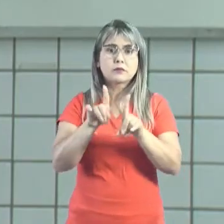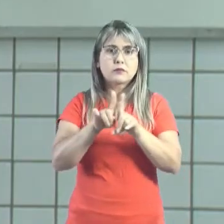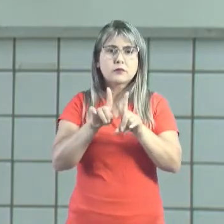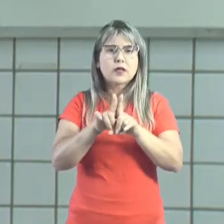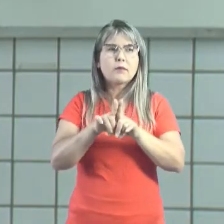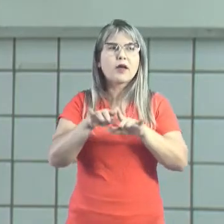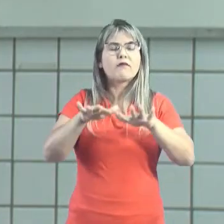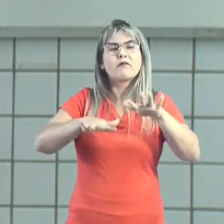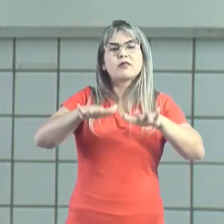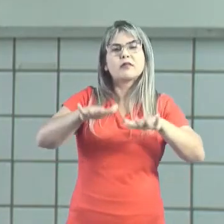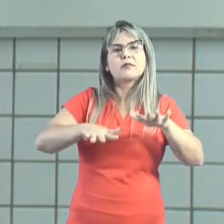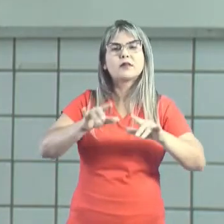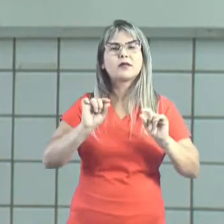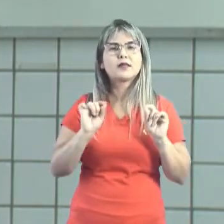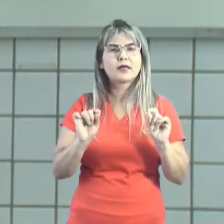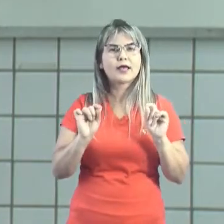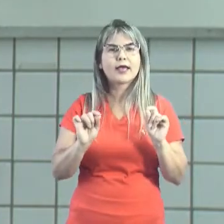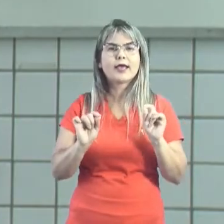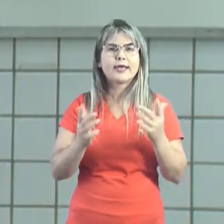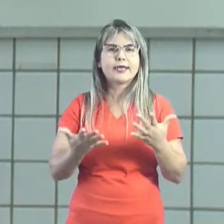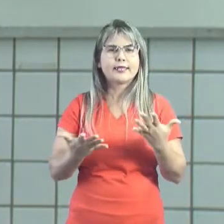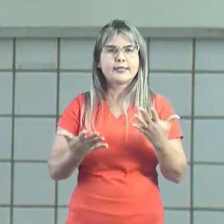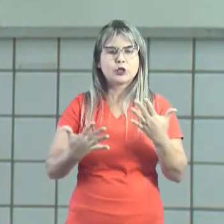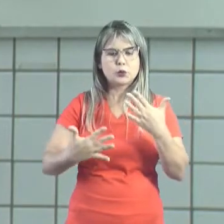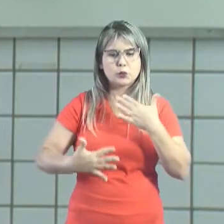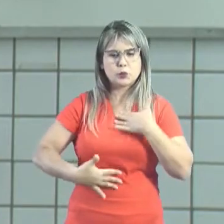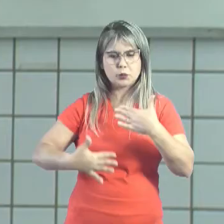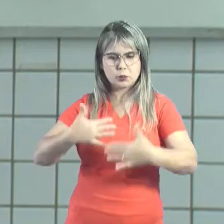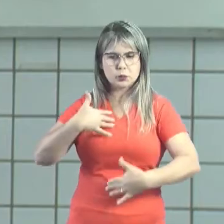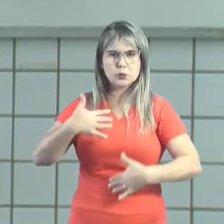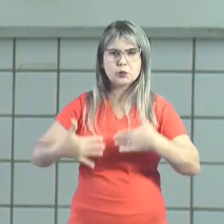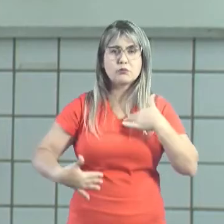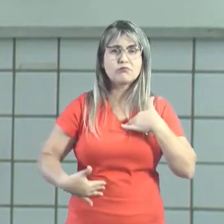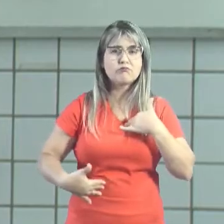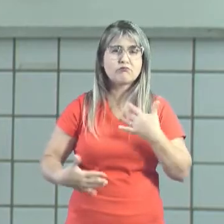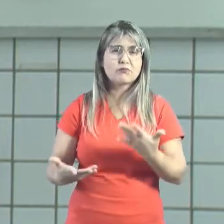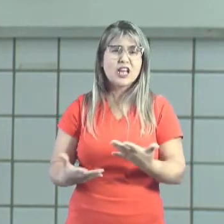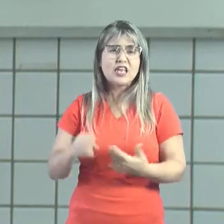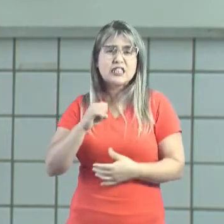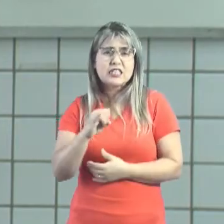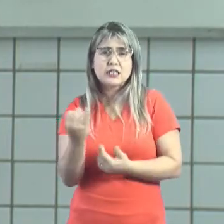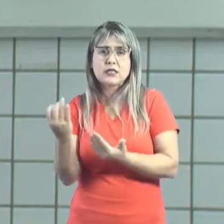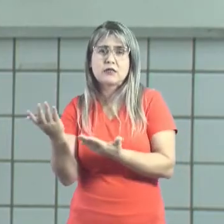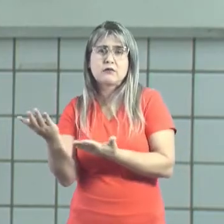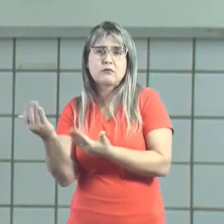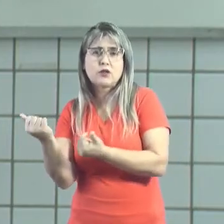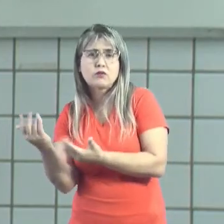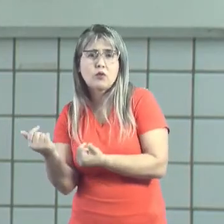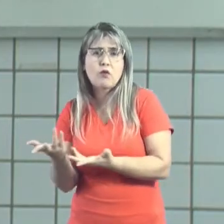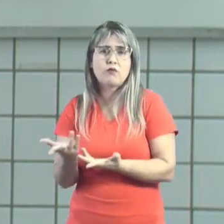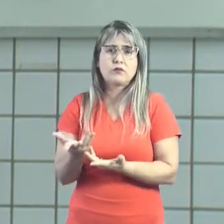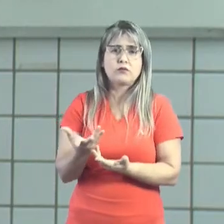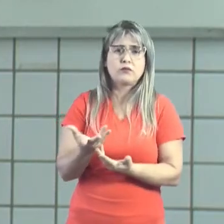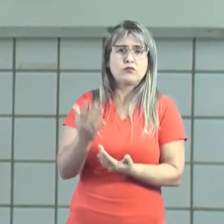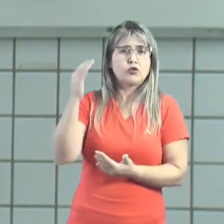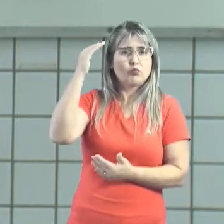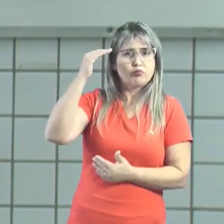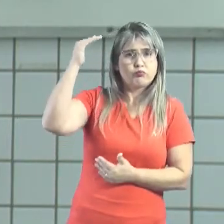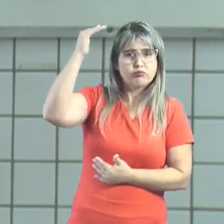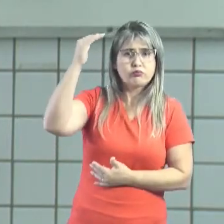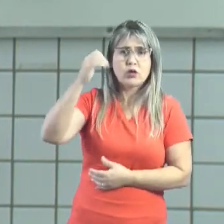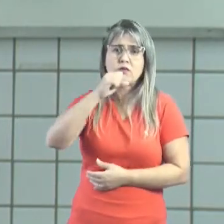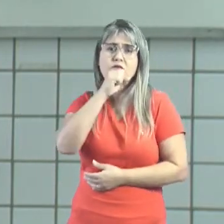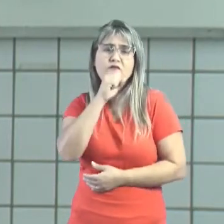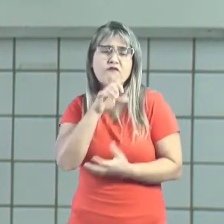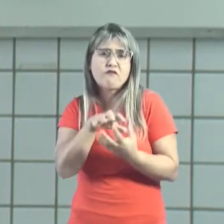complexão física, né? Do aspecto físico do indivíduo, vai depender do sexo, né? Se é homem